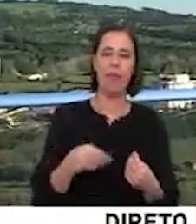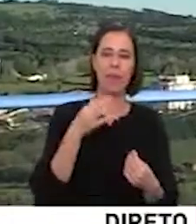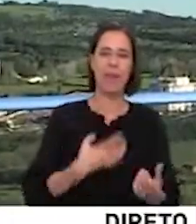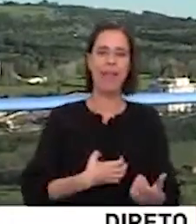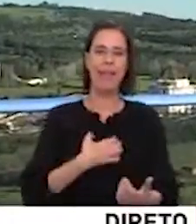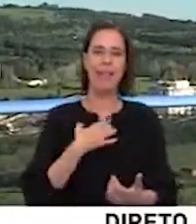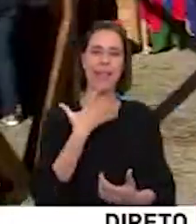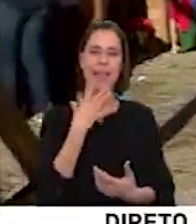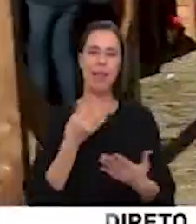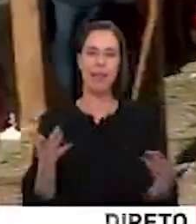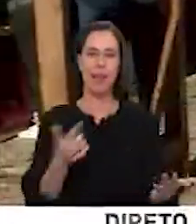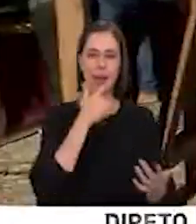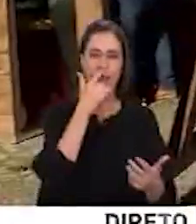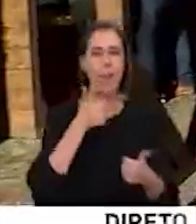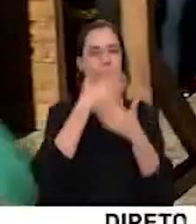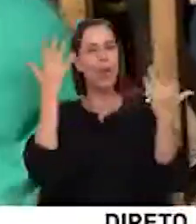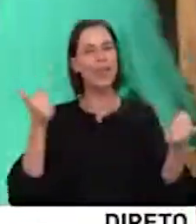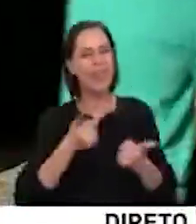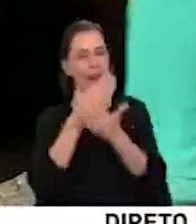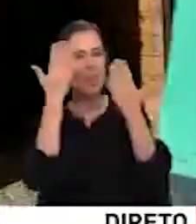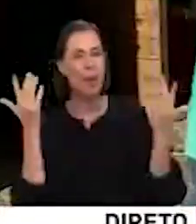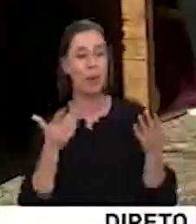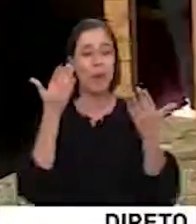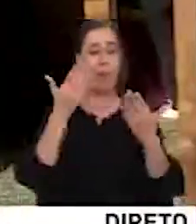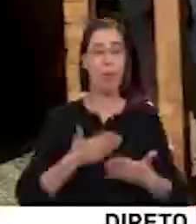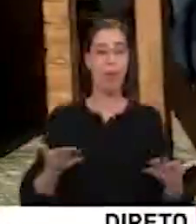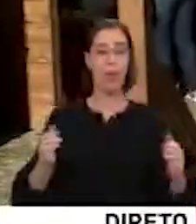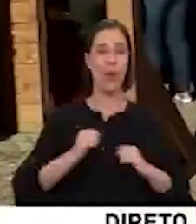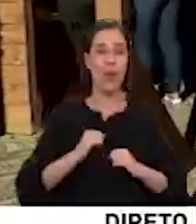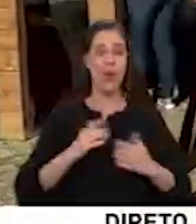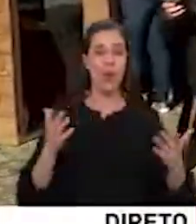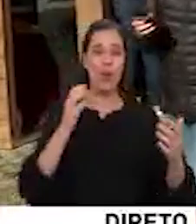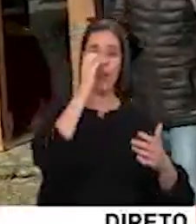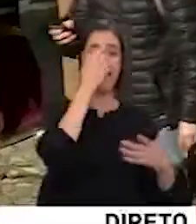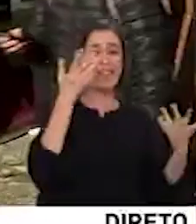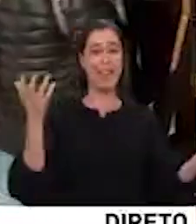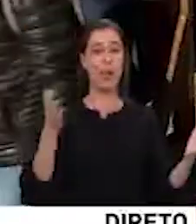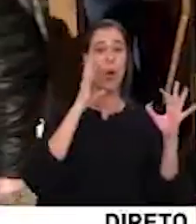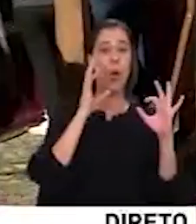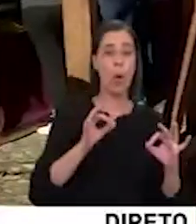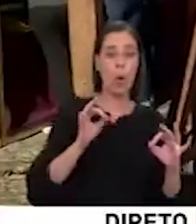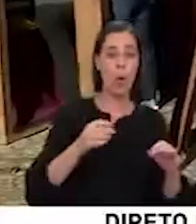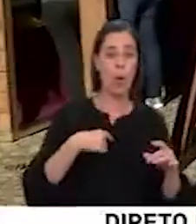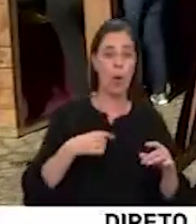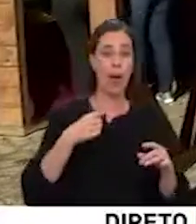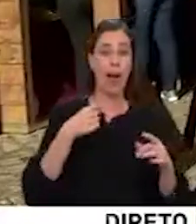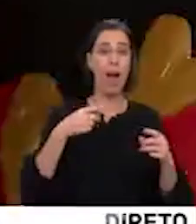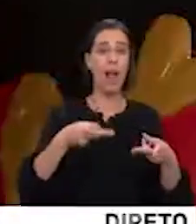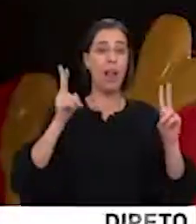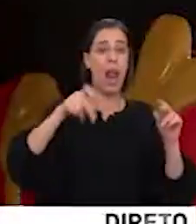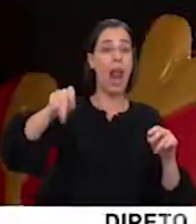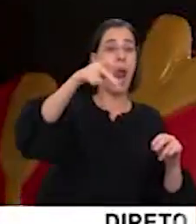o Natal. Bom dia, bom dia! Sejam bem-vindos ao nosso circo! Cuidado que as minhas feras andam à